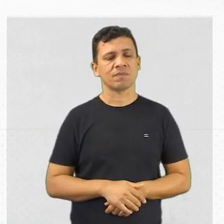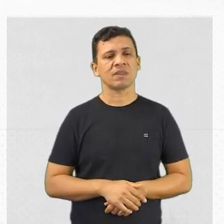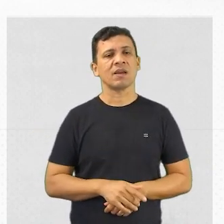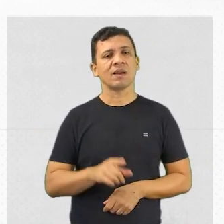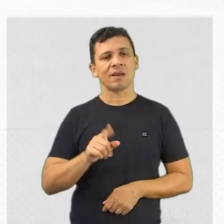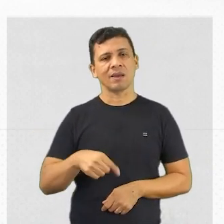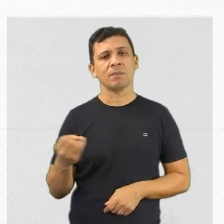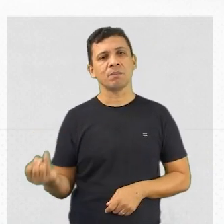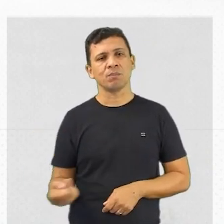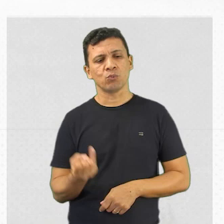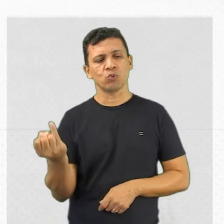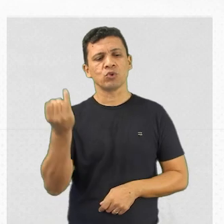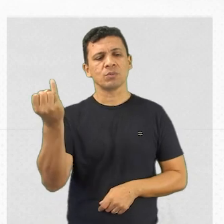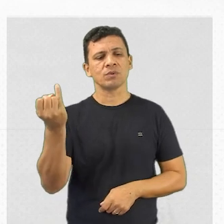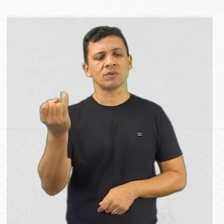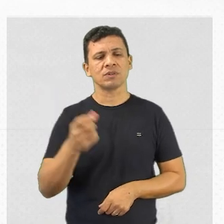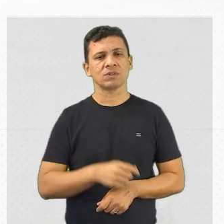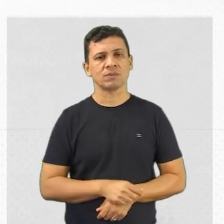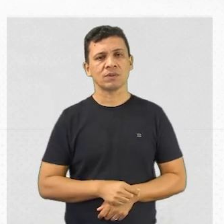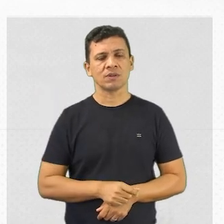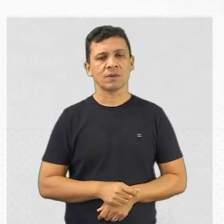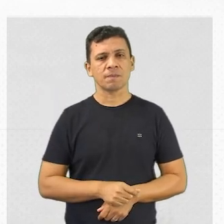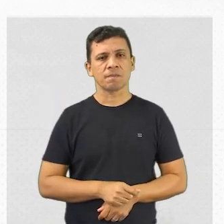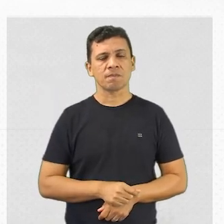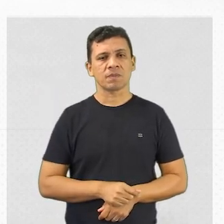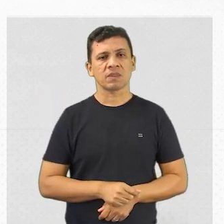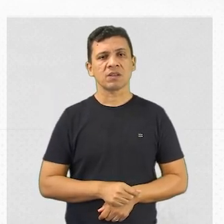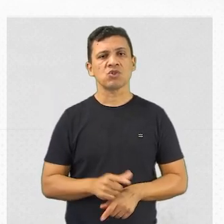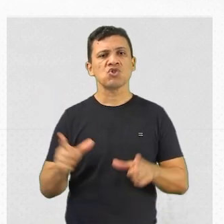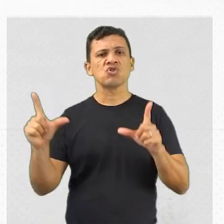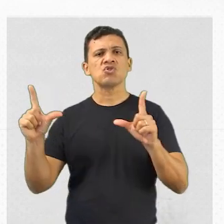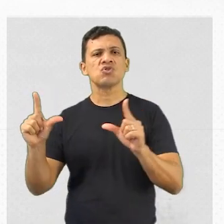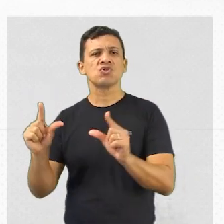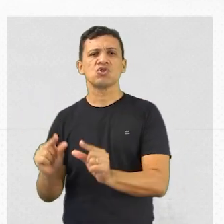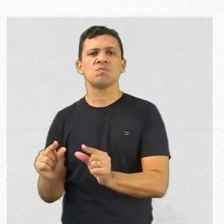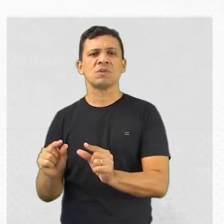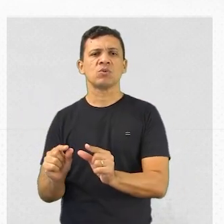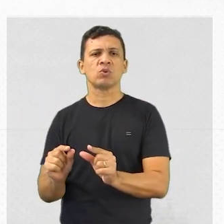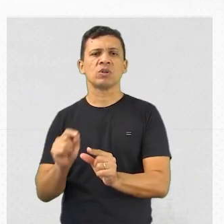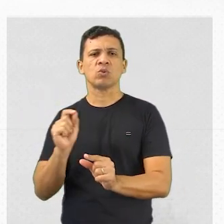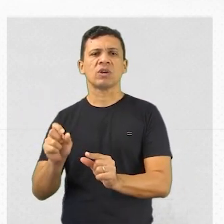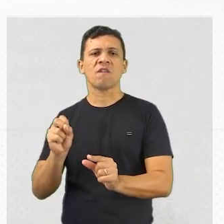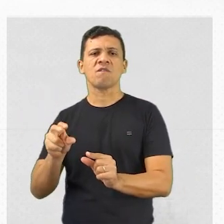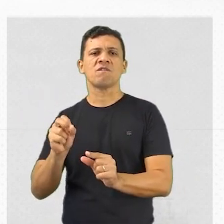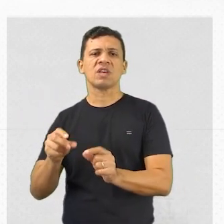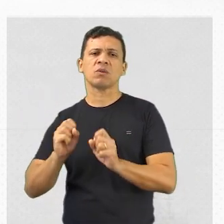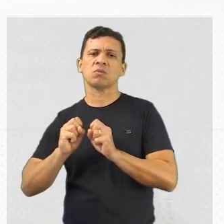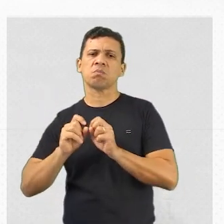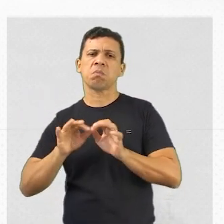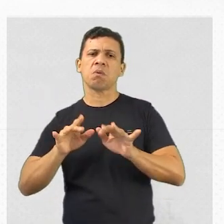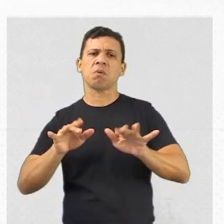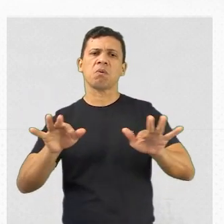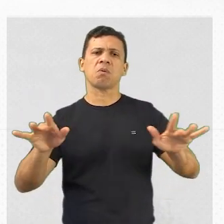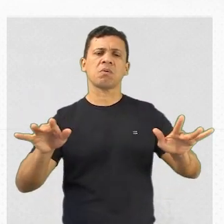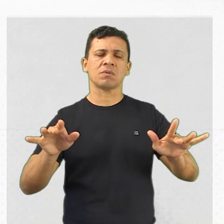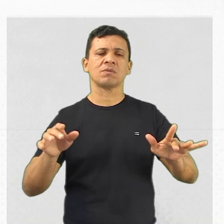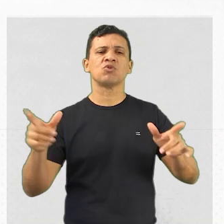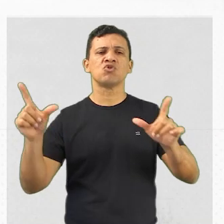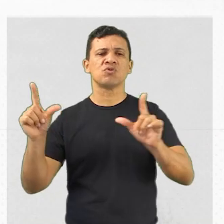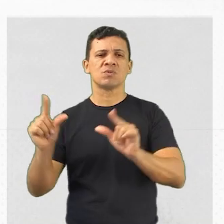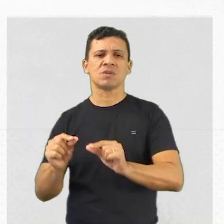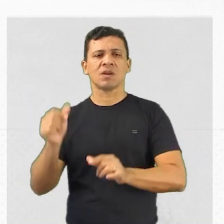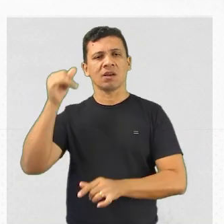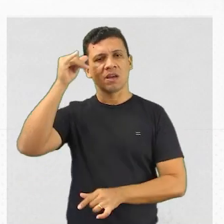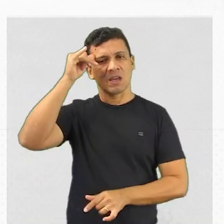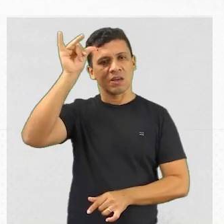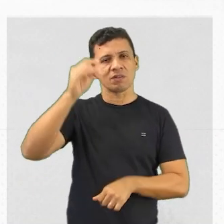muito importante que a gente tem, né? De diminuir essa transmissibilidade dos vírus, tá? De prevenir as